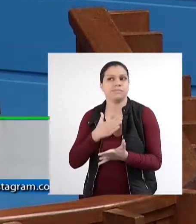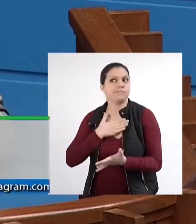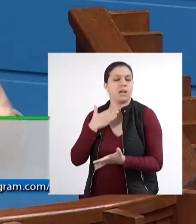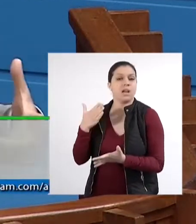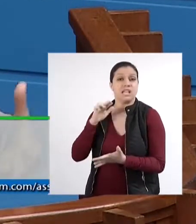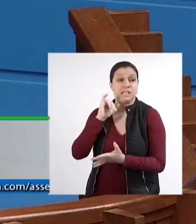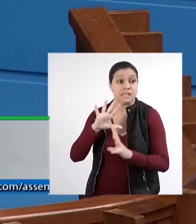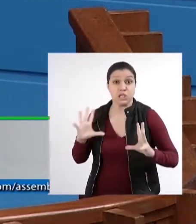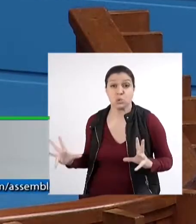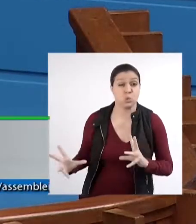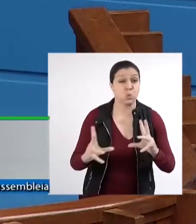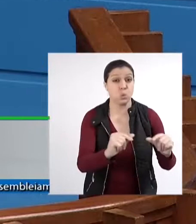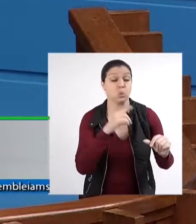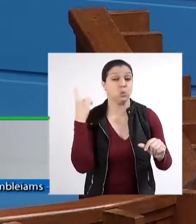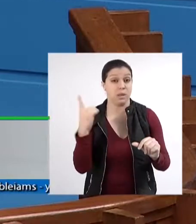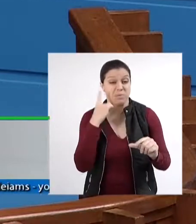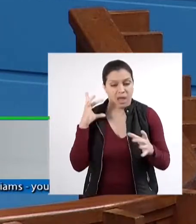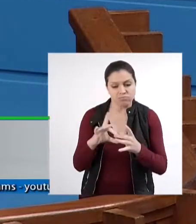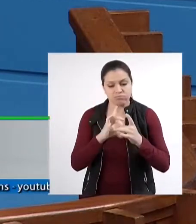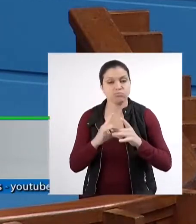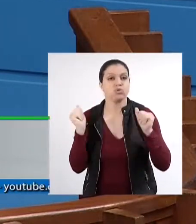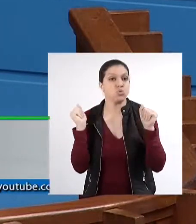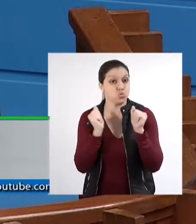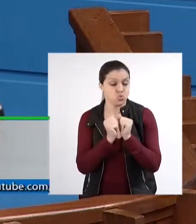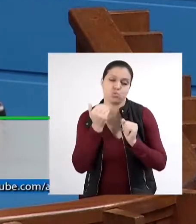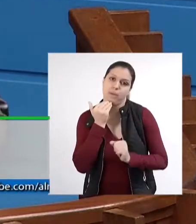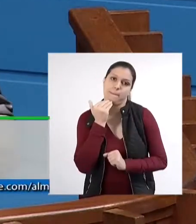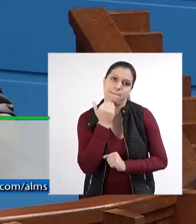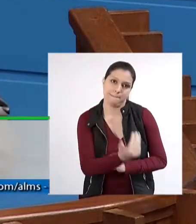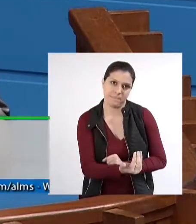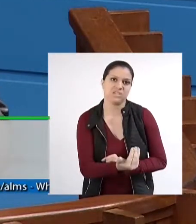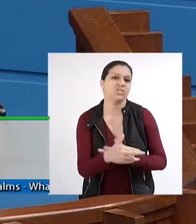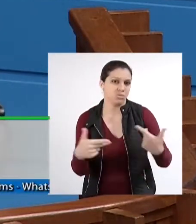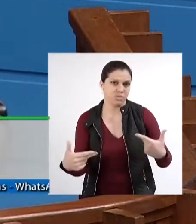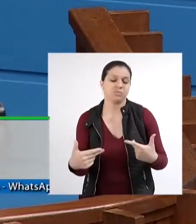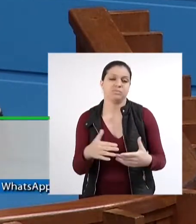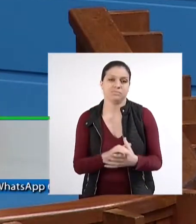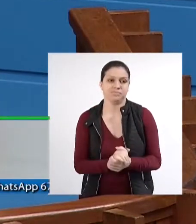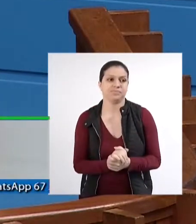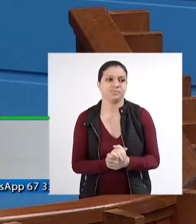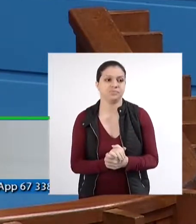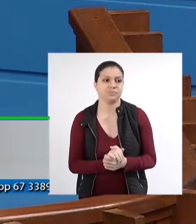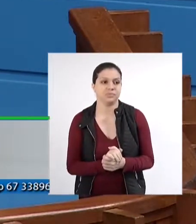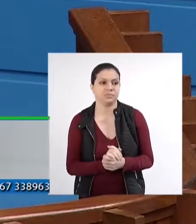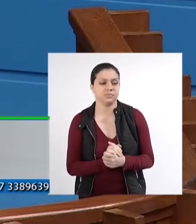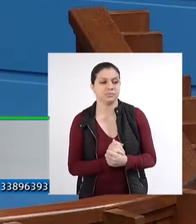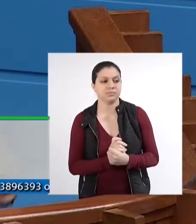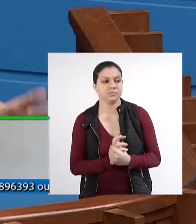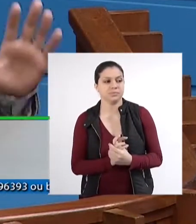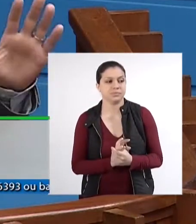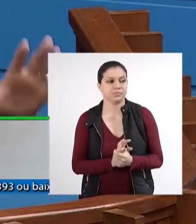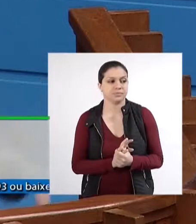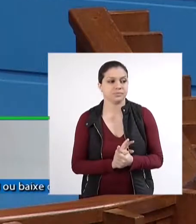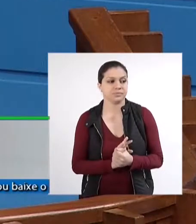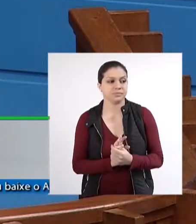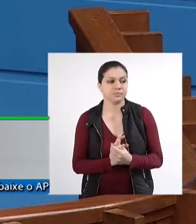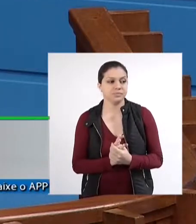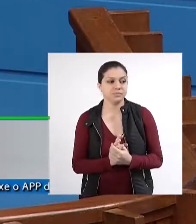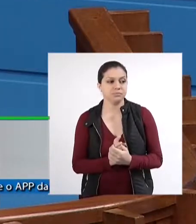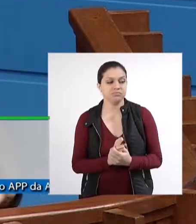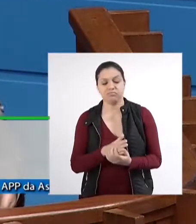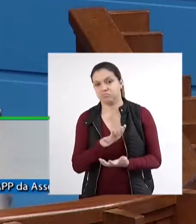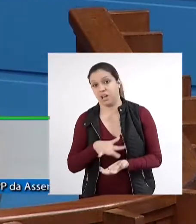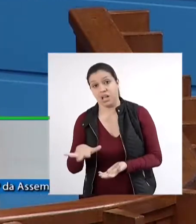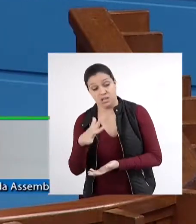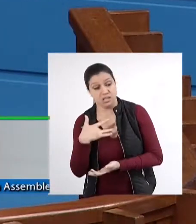que todos os deputados estaduais juntos tomarem para si uma ação apenas, seja na área da